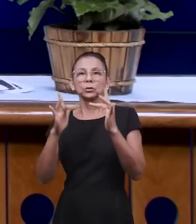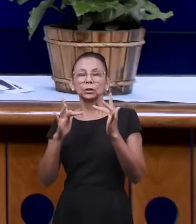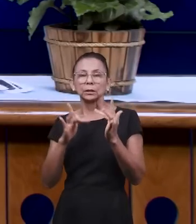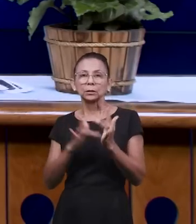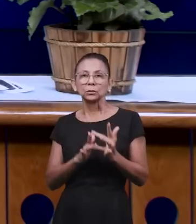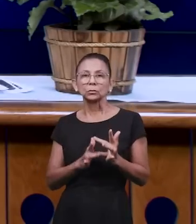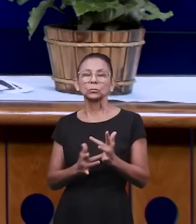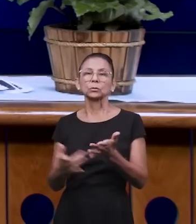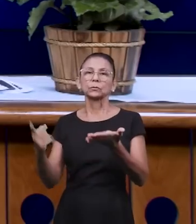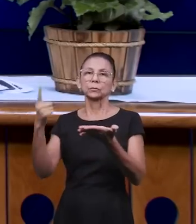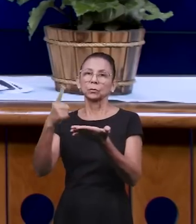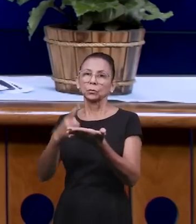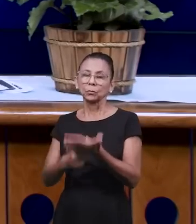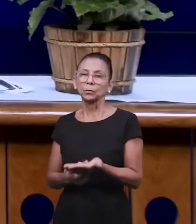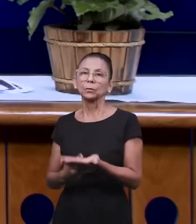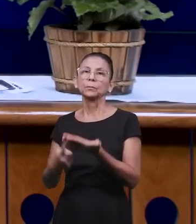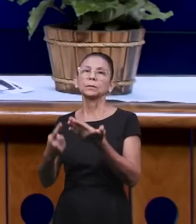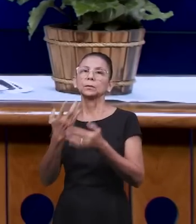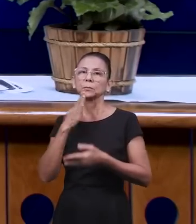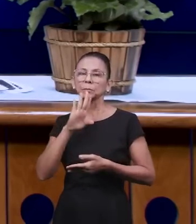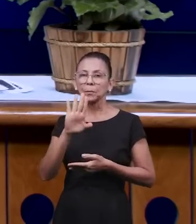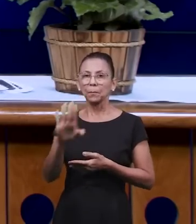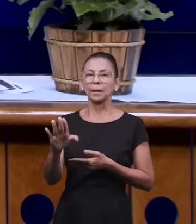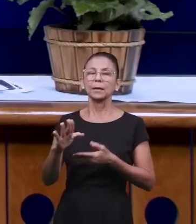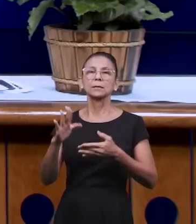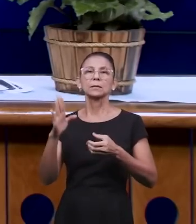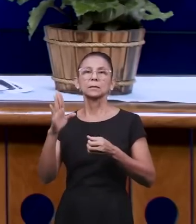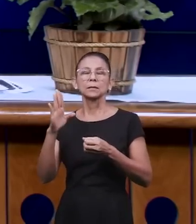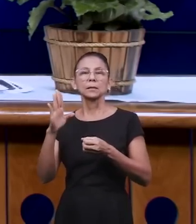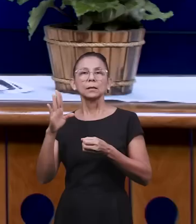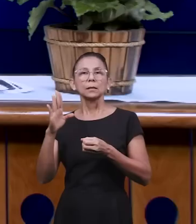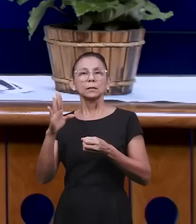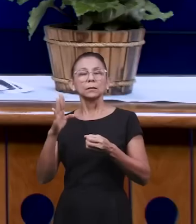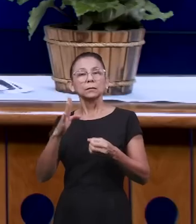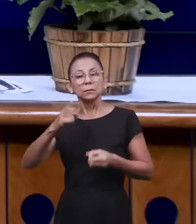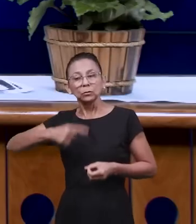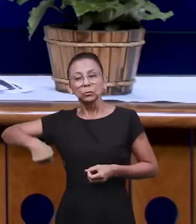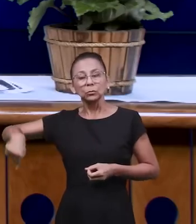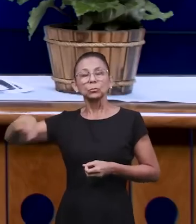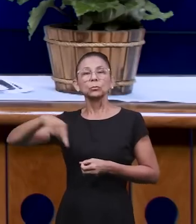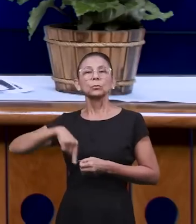dentro de um processo. Vou pedir até para voltar um pouquinho aqui nos sinais outra vez,